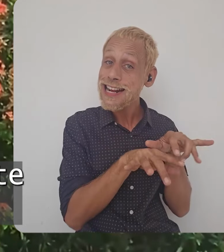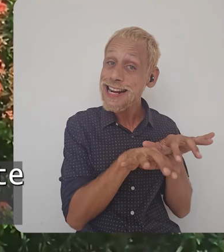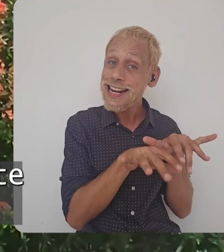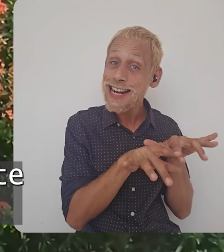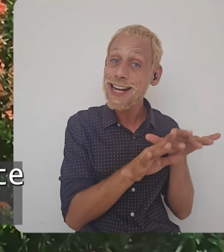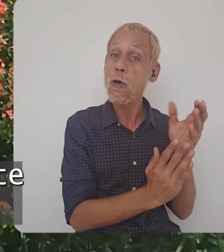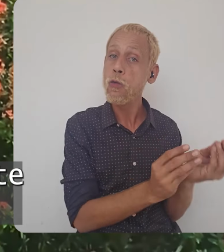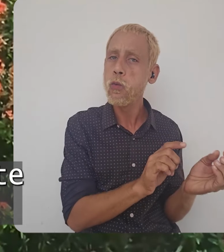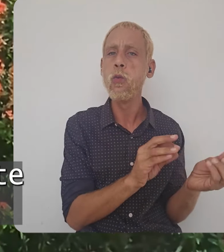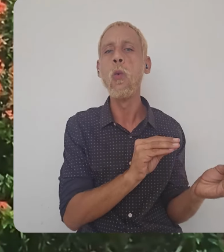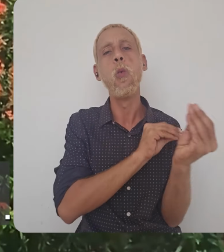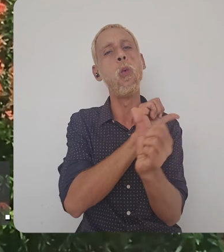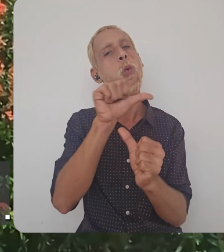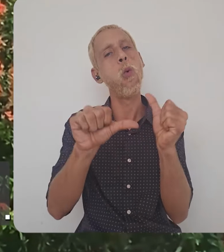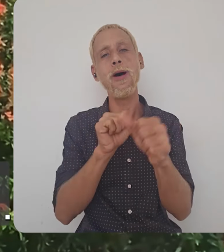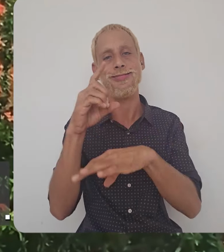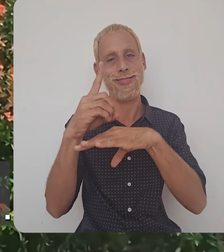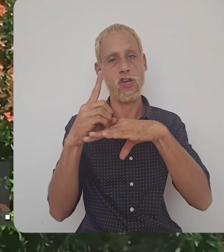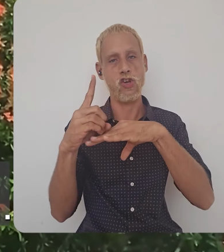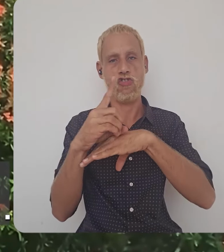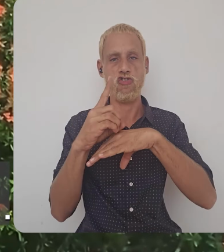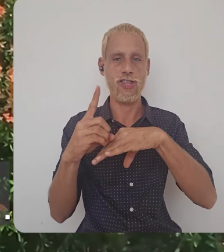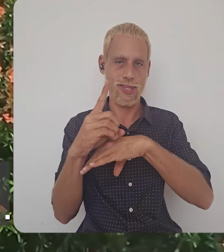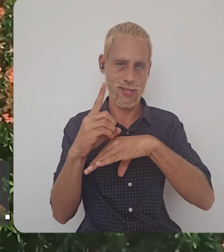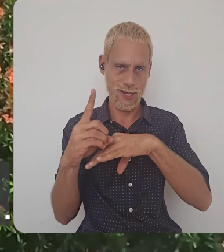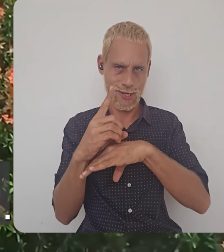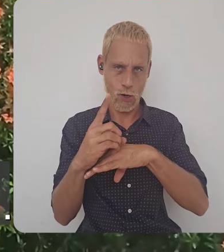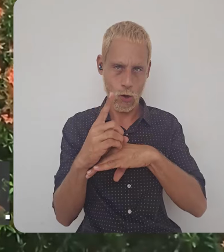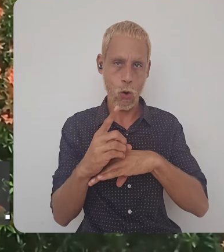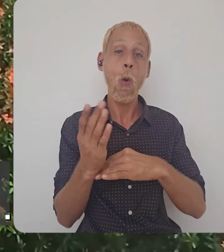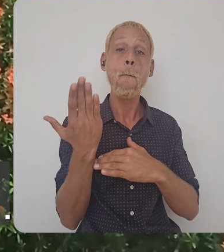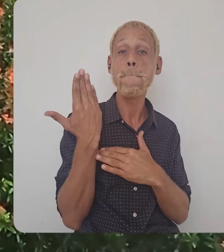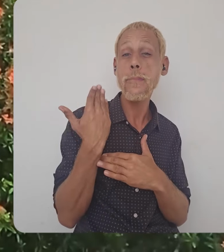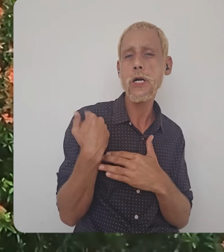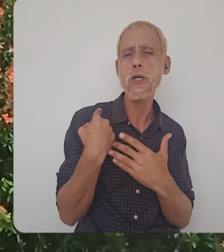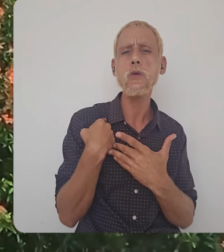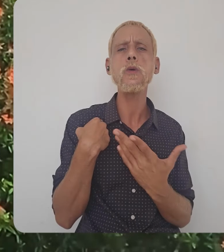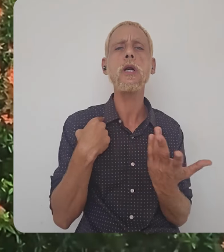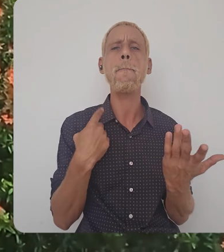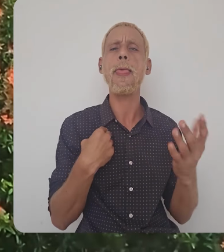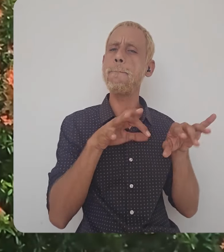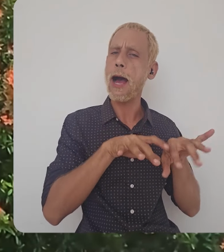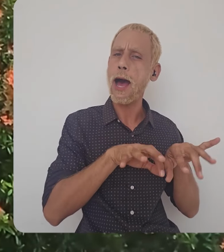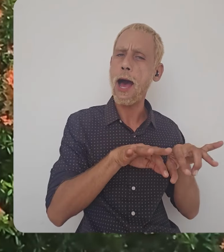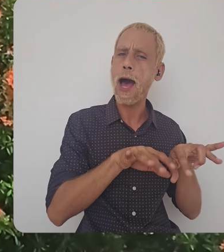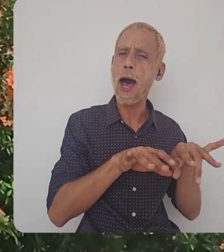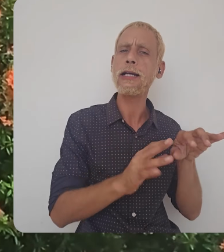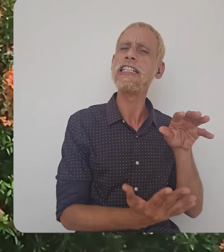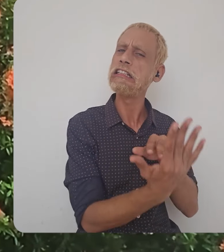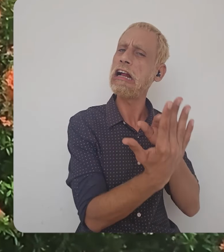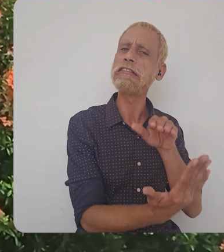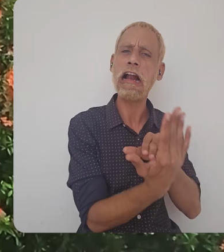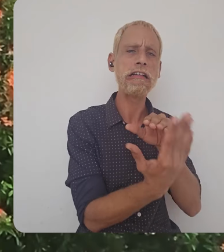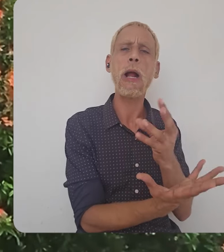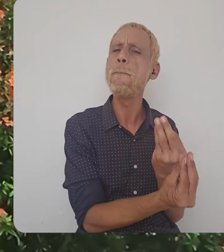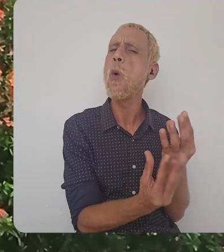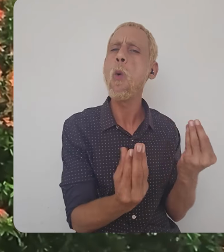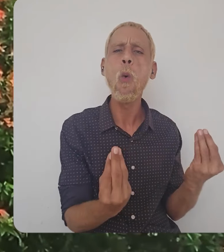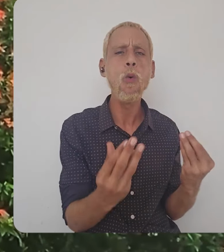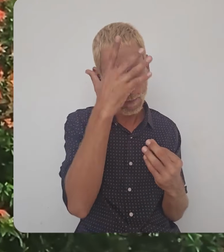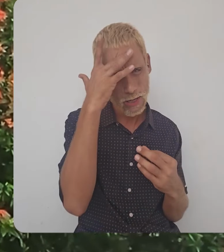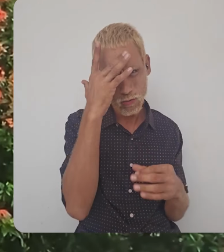essencialmente em como levar aquele conteúdo analógico, literalmente analógico, para o digital. A redação do Diário naquela época era um híbrido. A gente